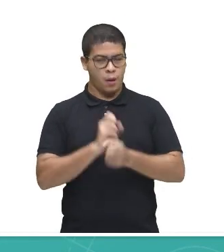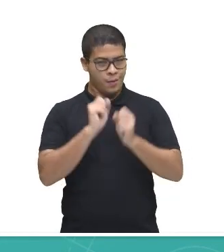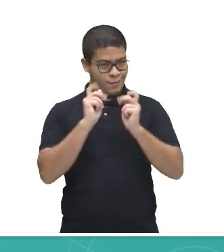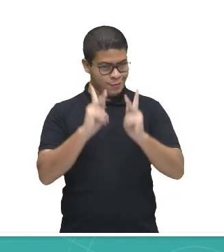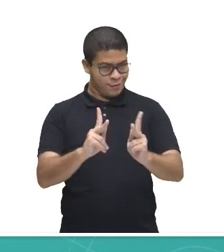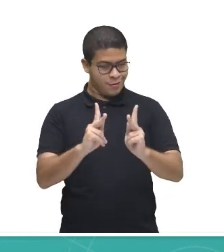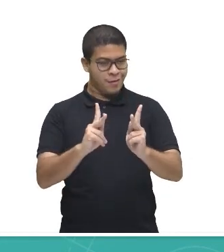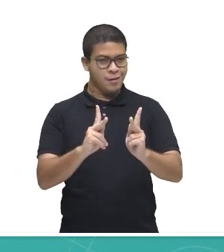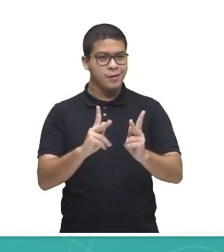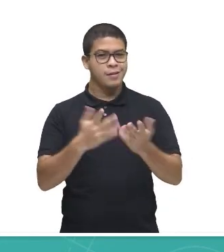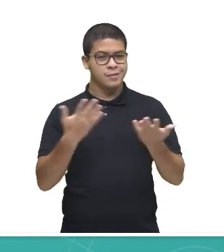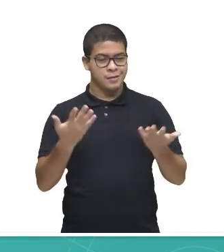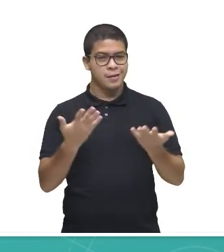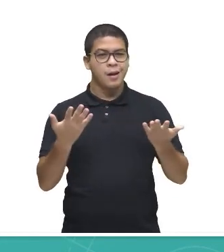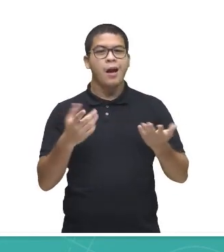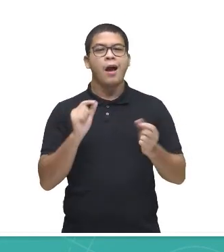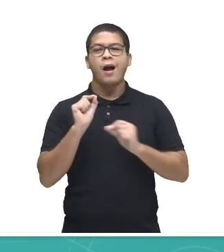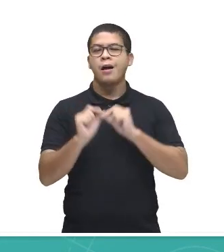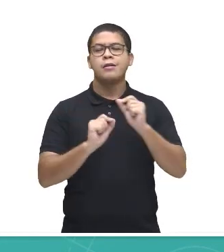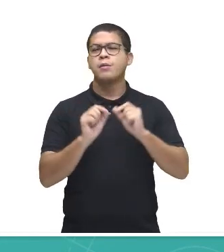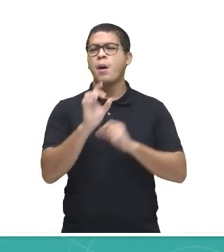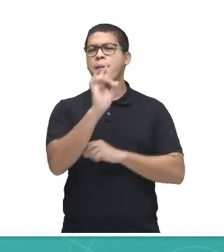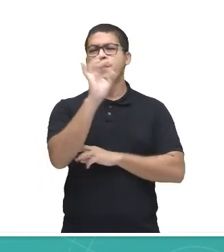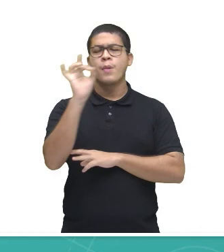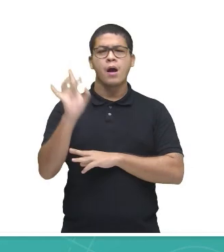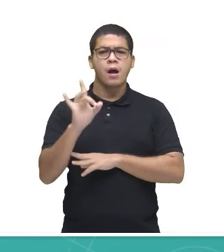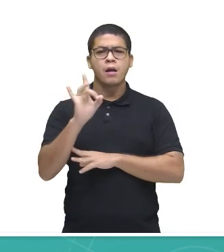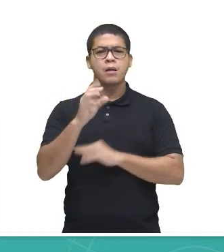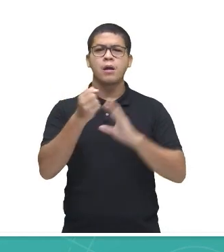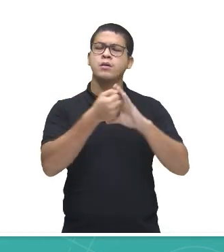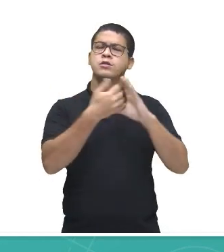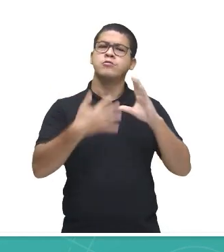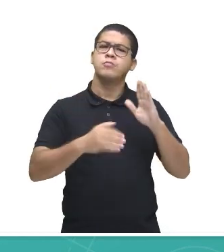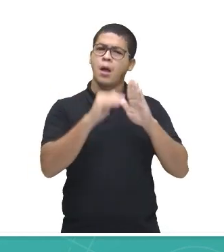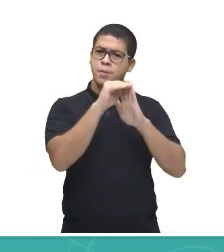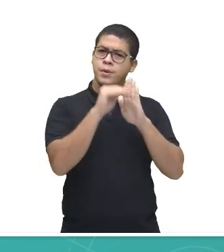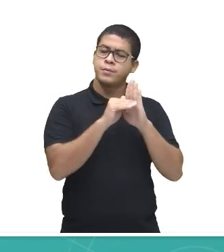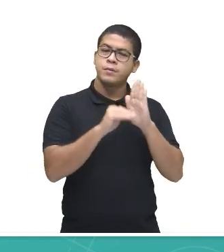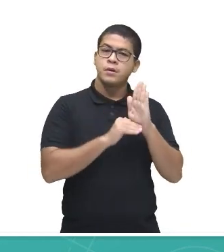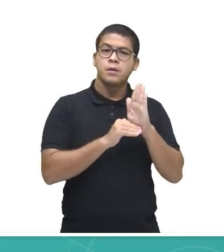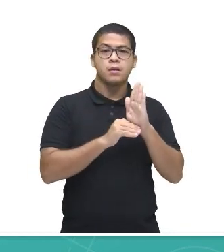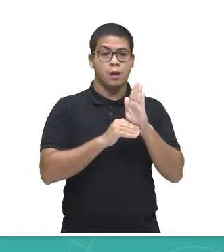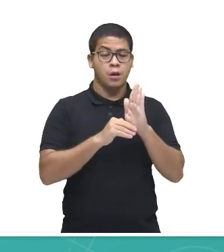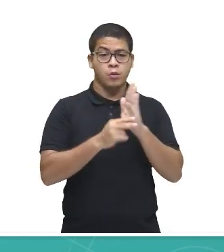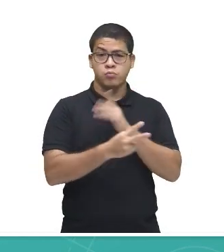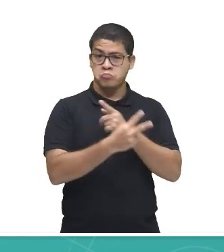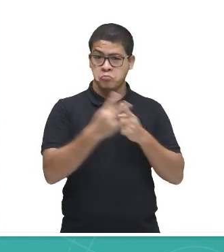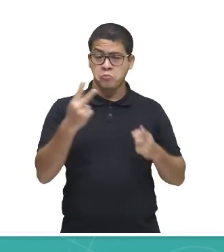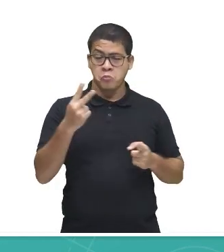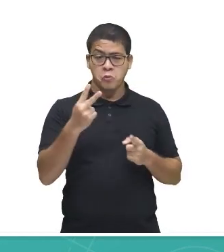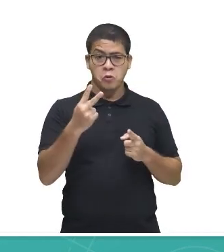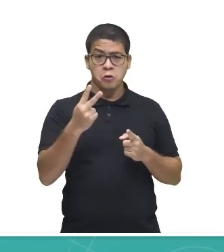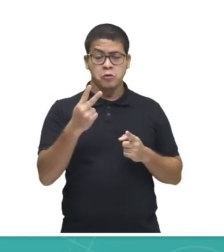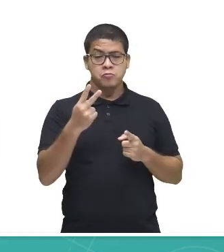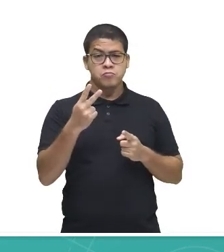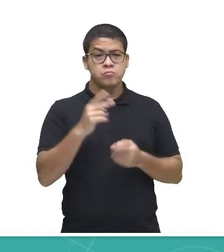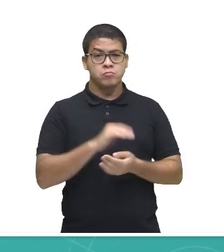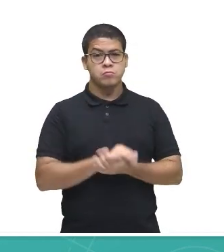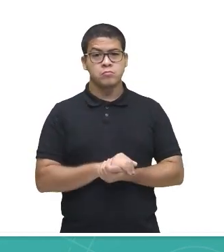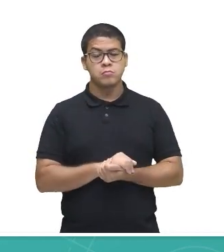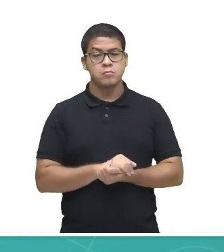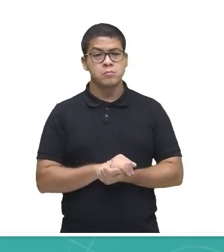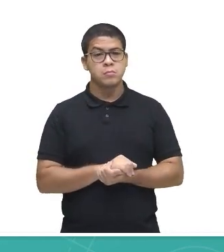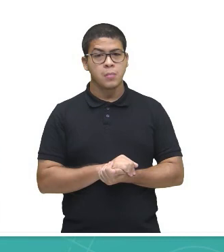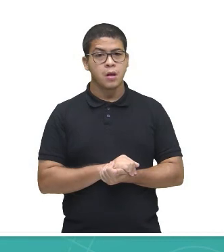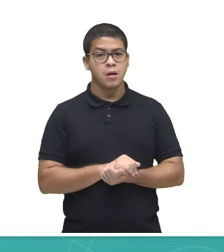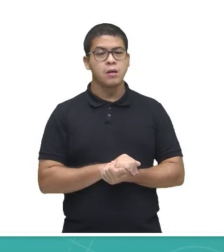pessoal? Então nós temos aí para cada classificação dois pares de ângulos, ok? Importante